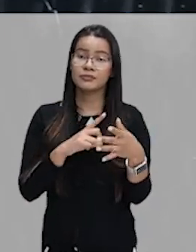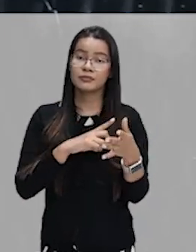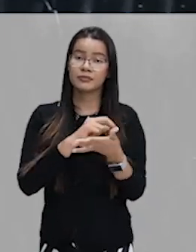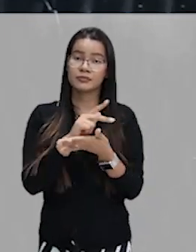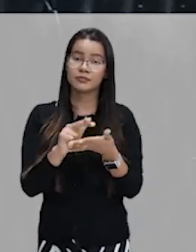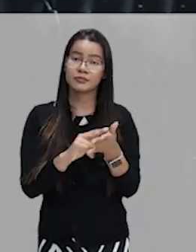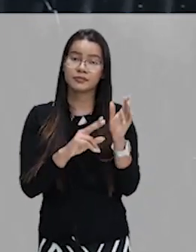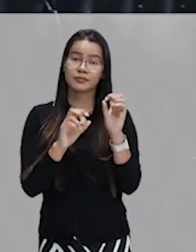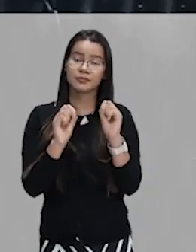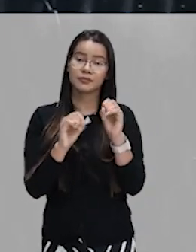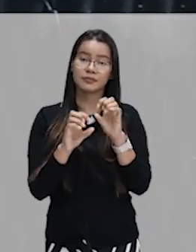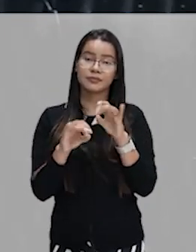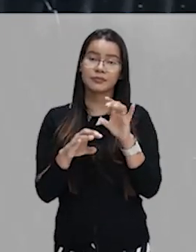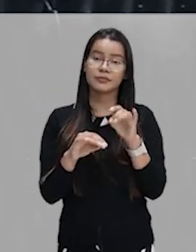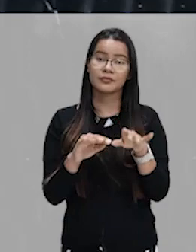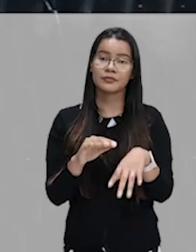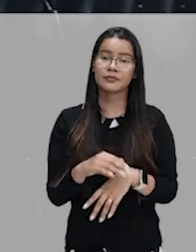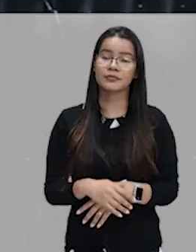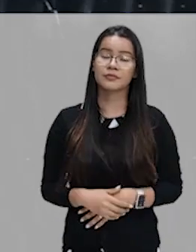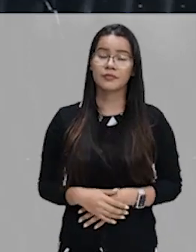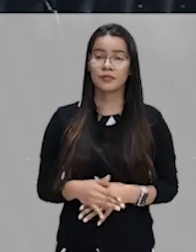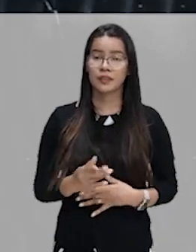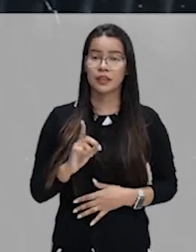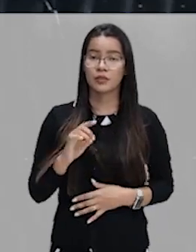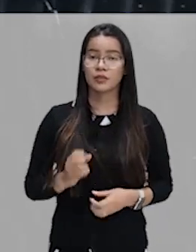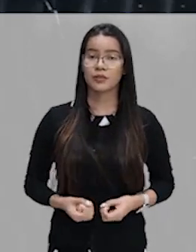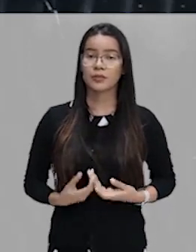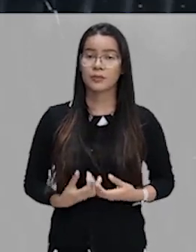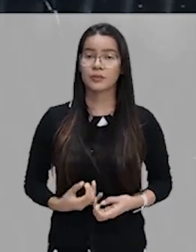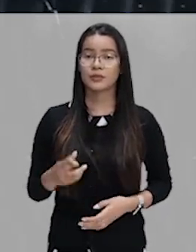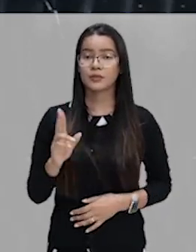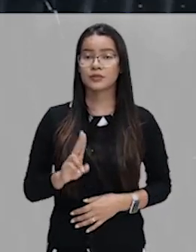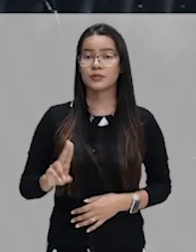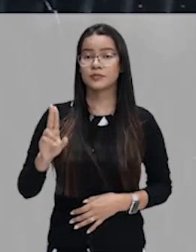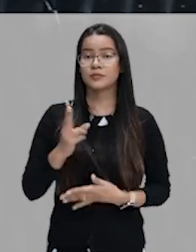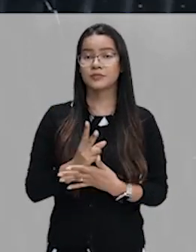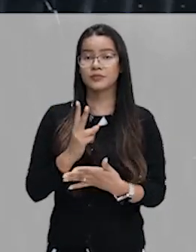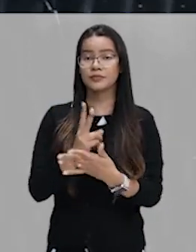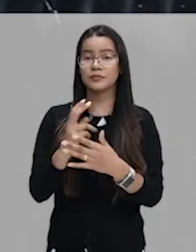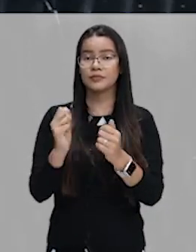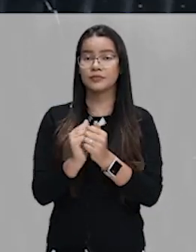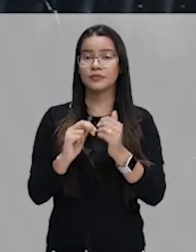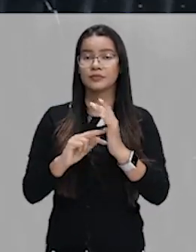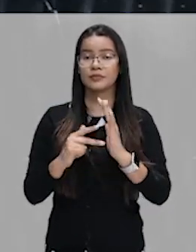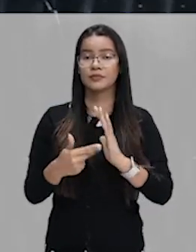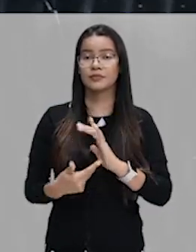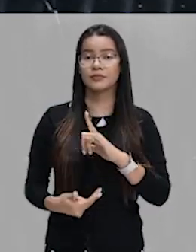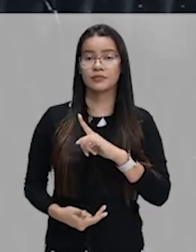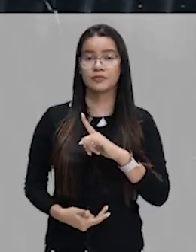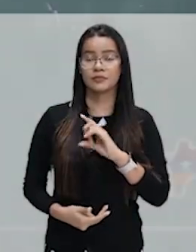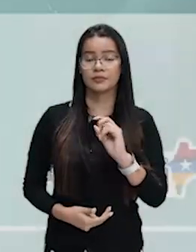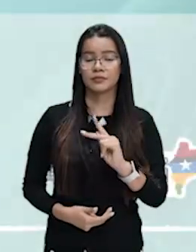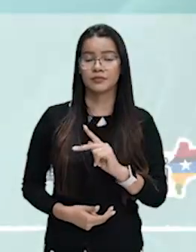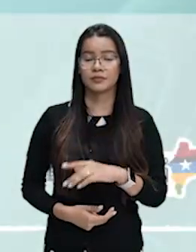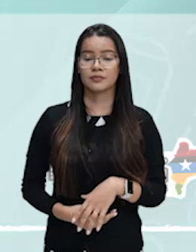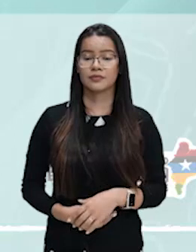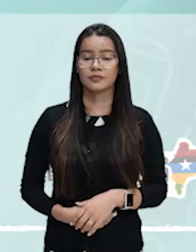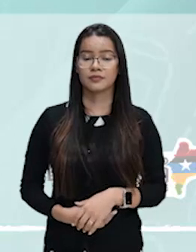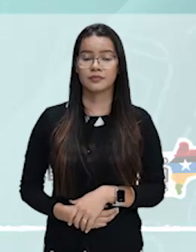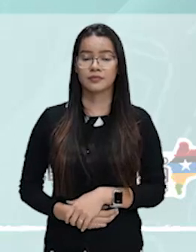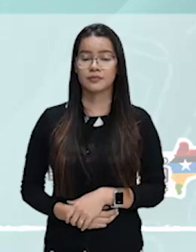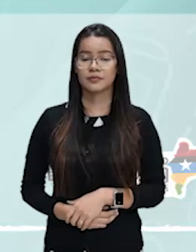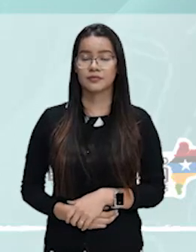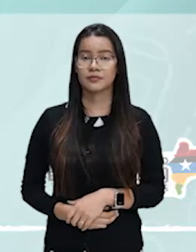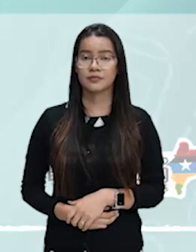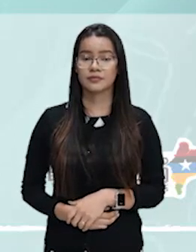aula. Então, é para usar essa expressão sempre com o sentido de existência. In English